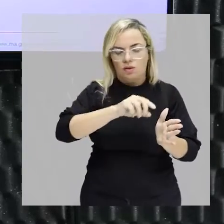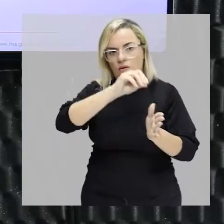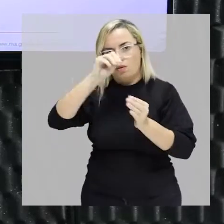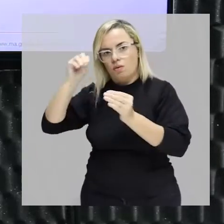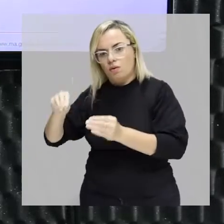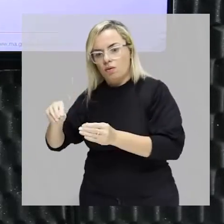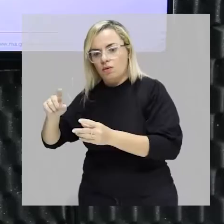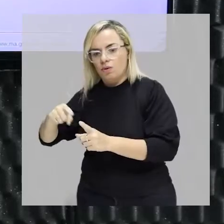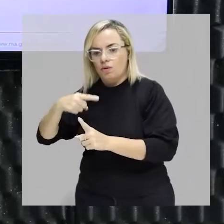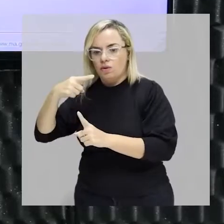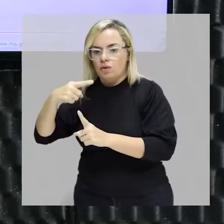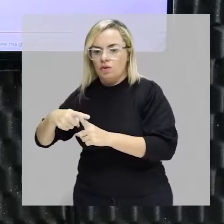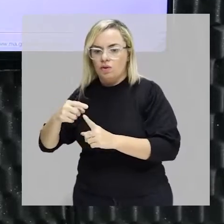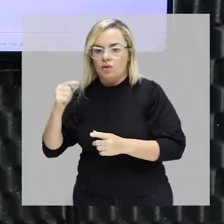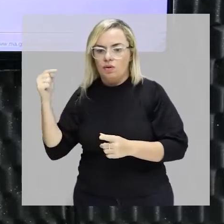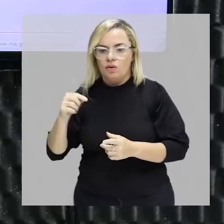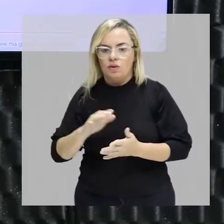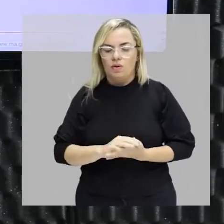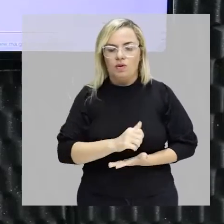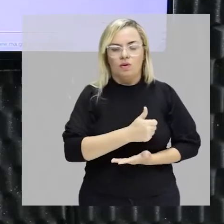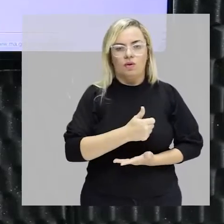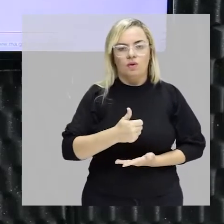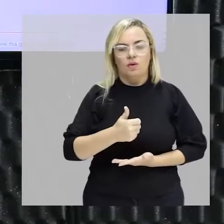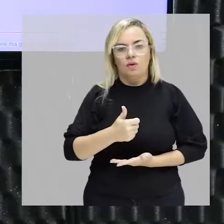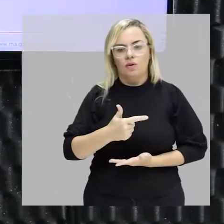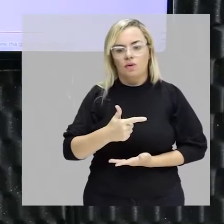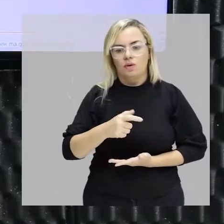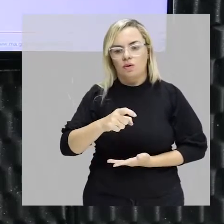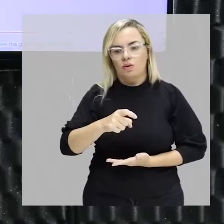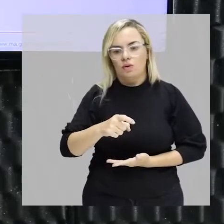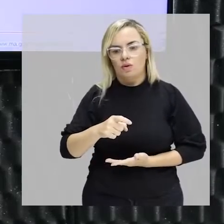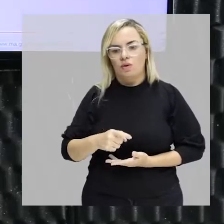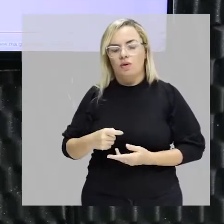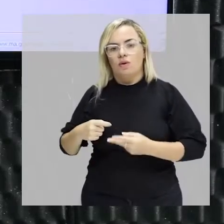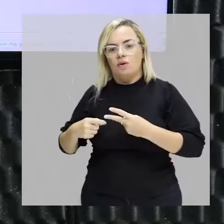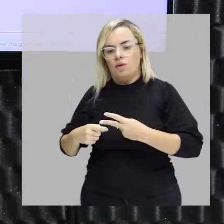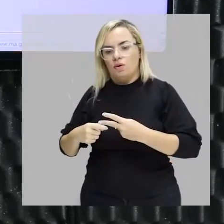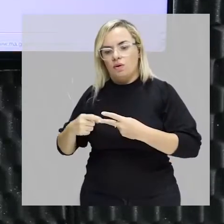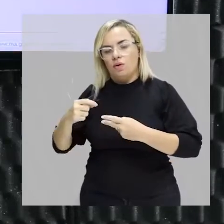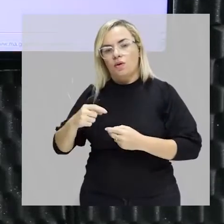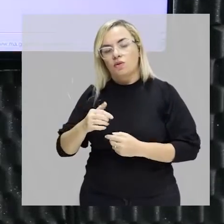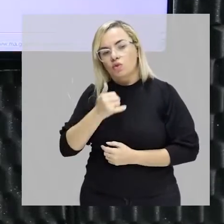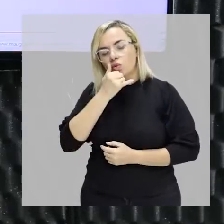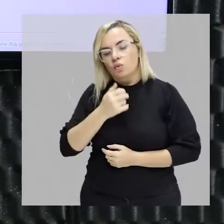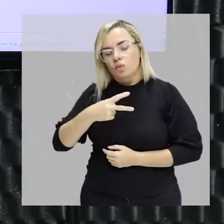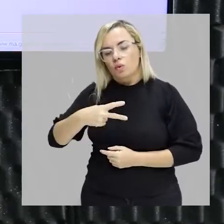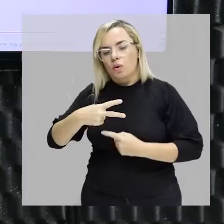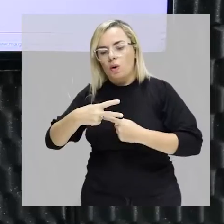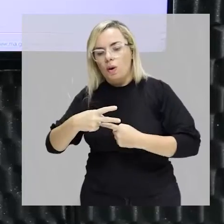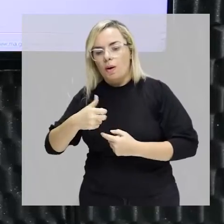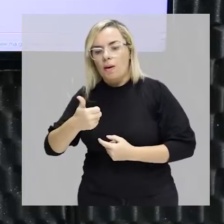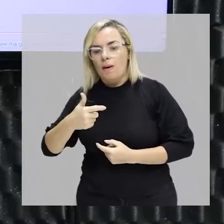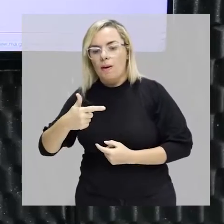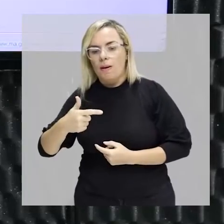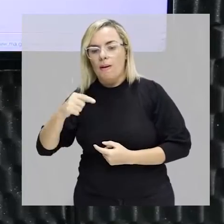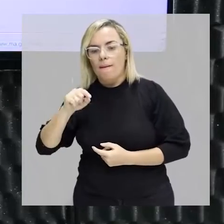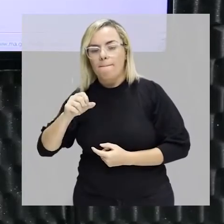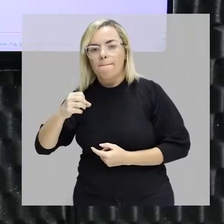eu tenho 112x maior ou igual a 12.800. E agora, para eu descobrir o x, basta eu